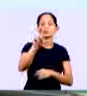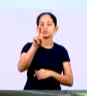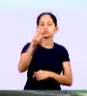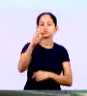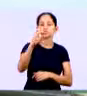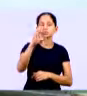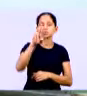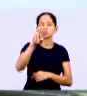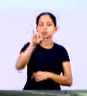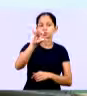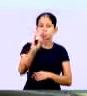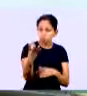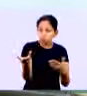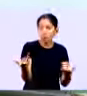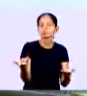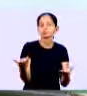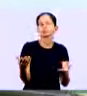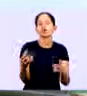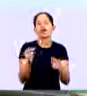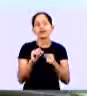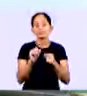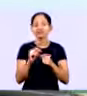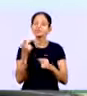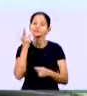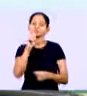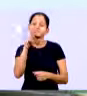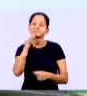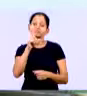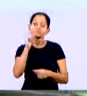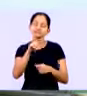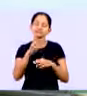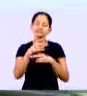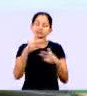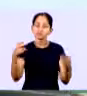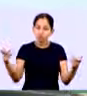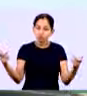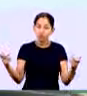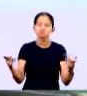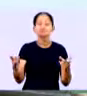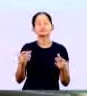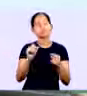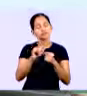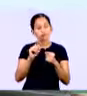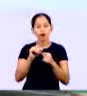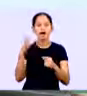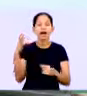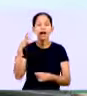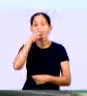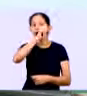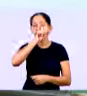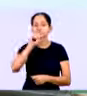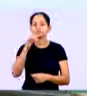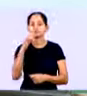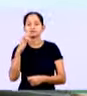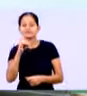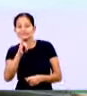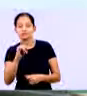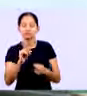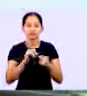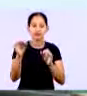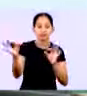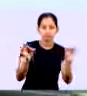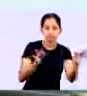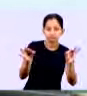vai receber dessa margem de lucro. Quanto mais vezes você receber da margem de lucro, maior vai ser o seu lucro final. Então, quanto mais rápido for esse giro, melhor é para a